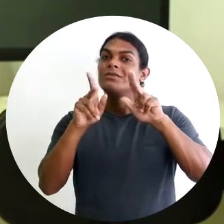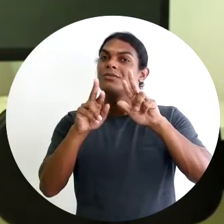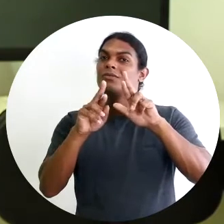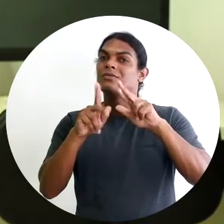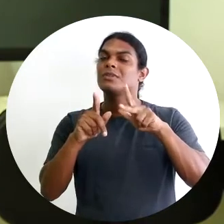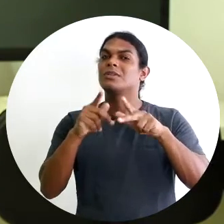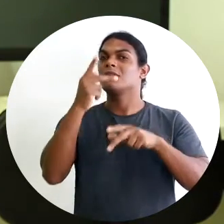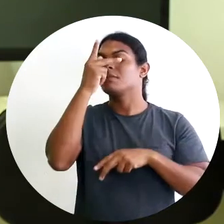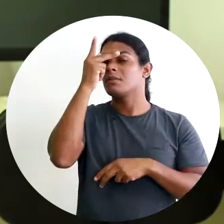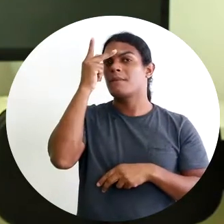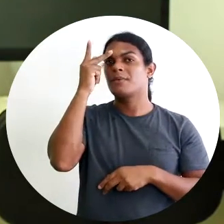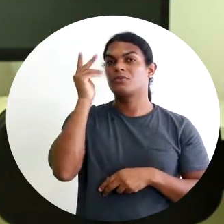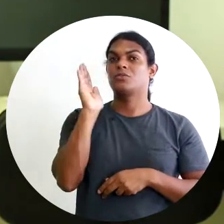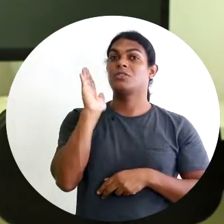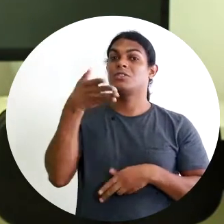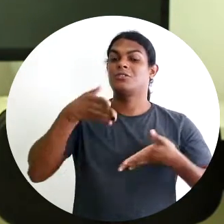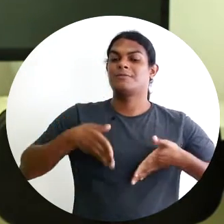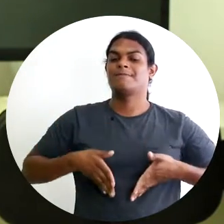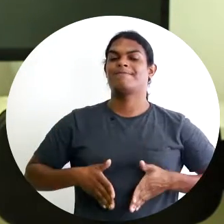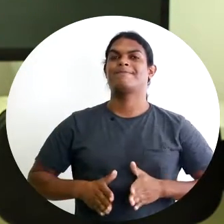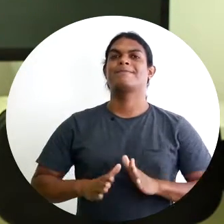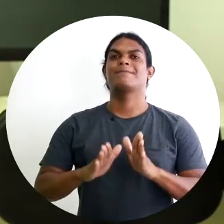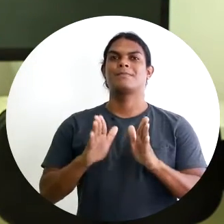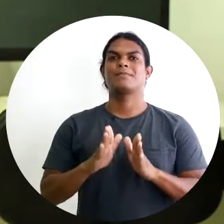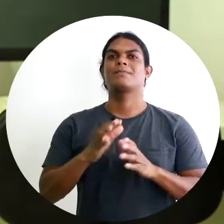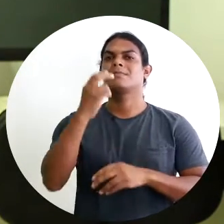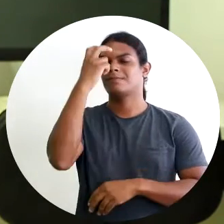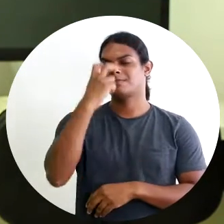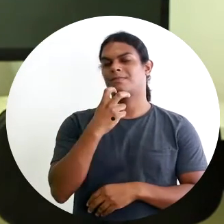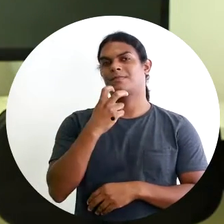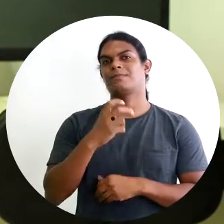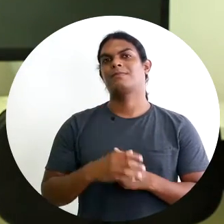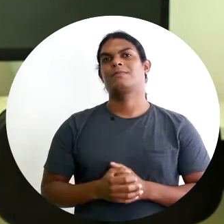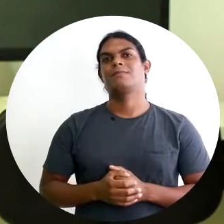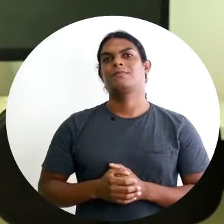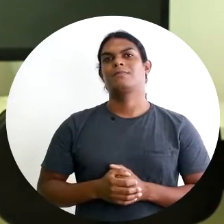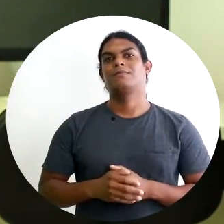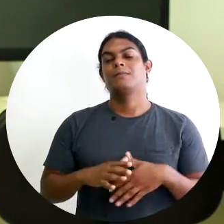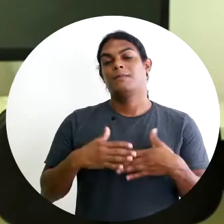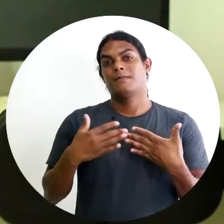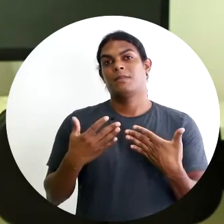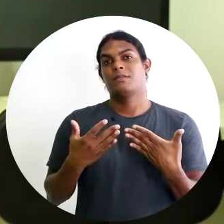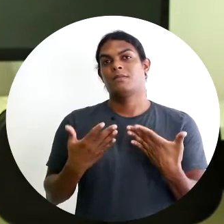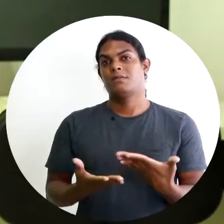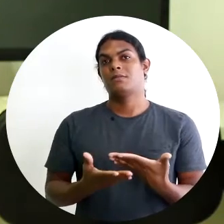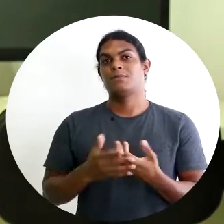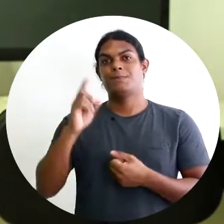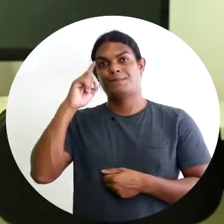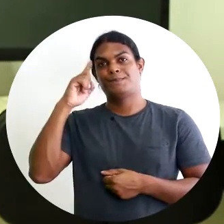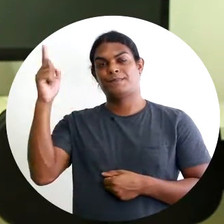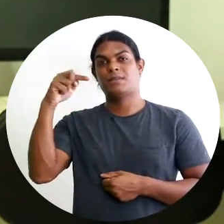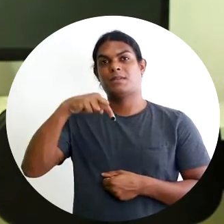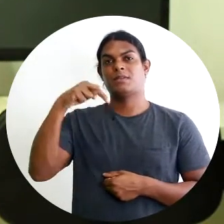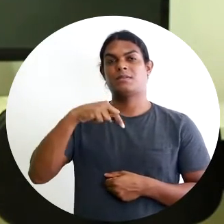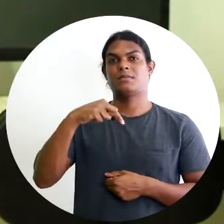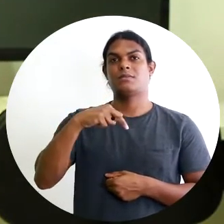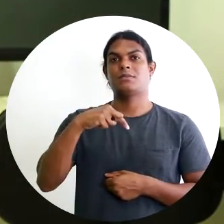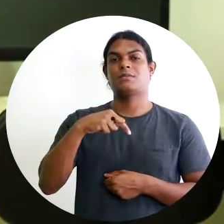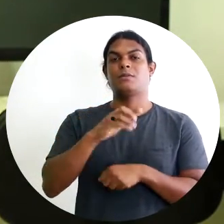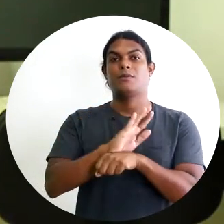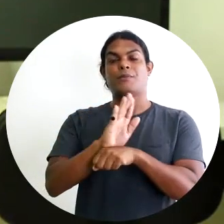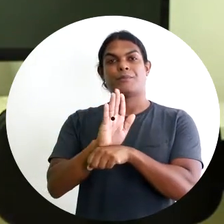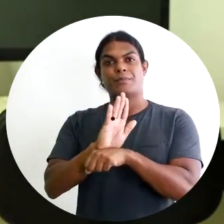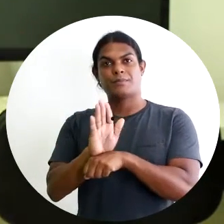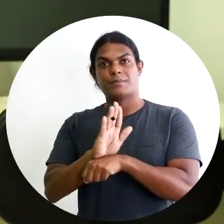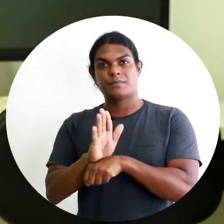visão, hora nenhuma, ou seja, nasceu cega. E aí, a minha ideia dessa videoaula é passar para você a experiência